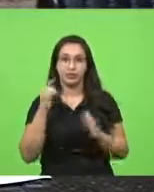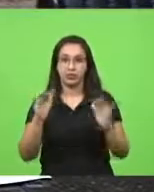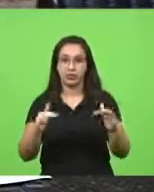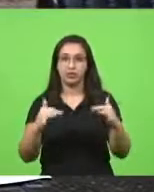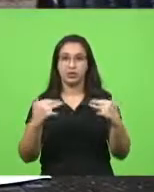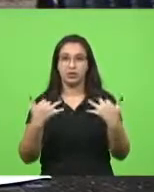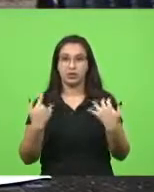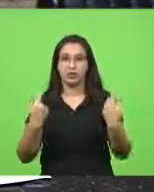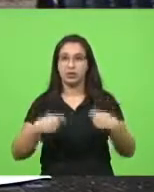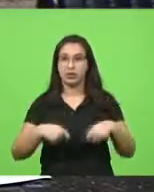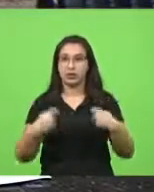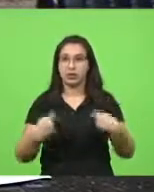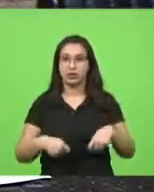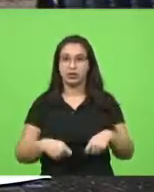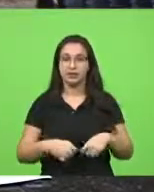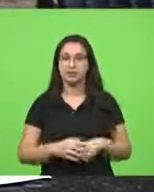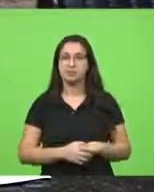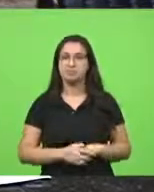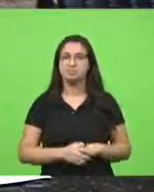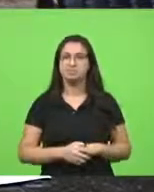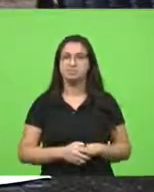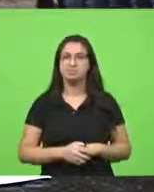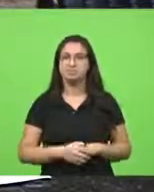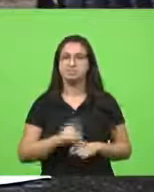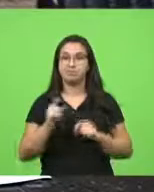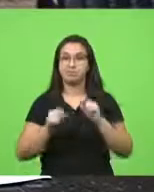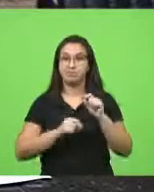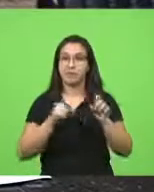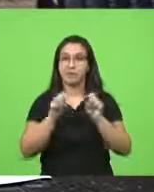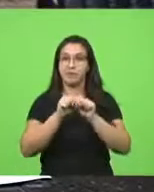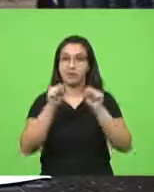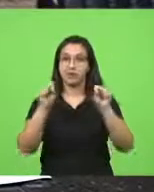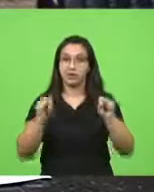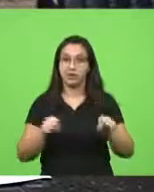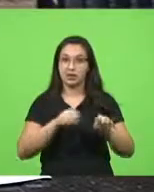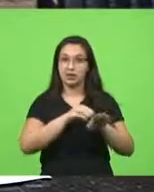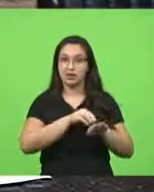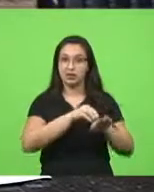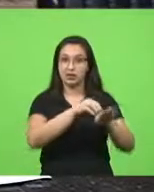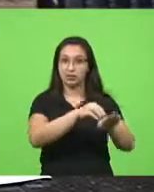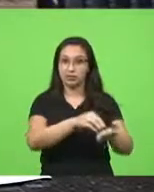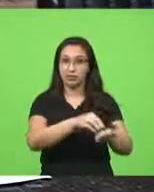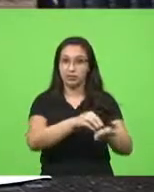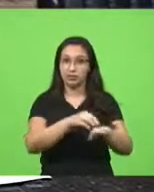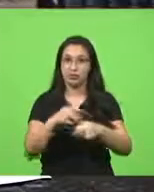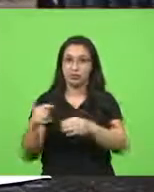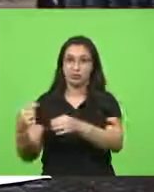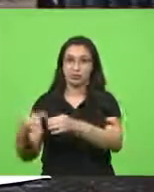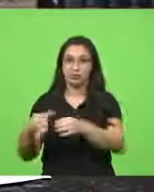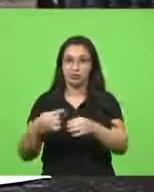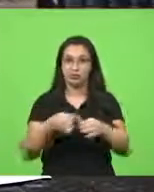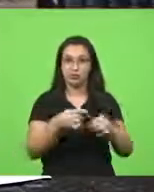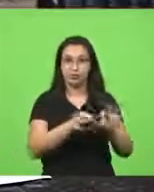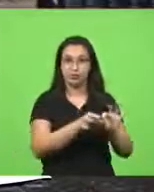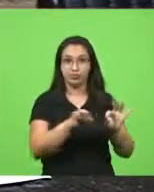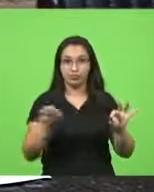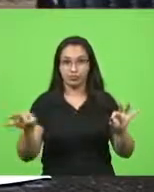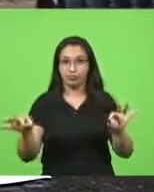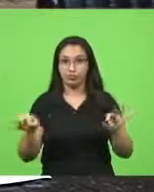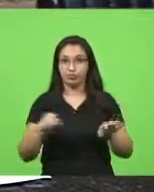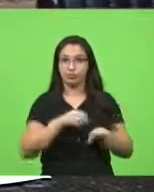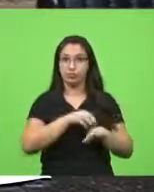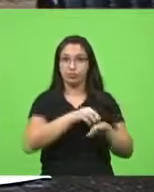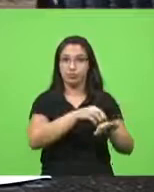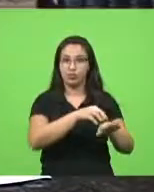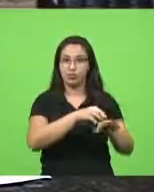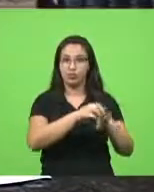acontecendo, mas eu vou falar de novo sobre o nosso sistema de transporte coletivo intermunicipal. Isso mesmo, os ônibus que levam